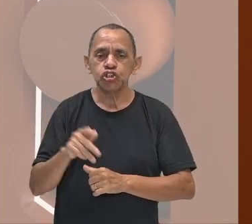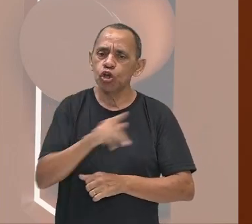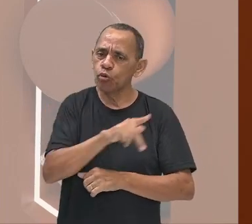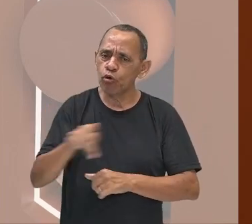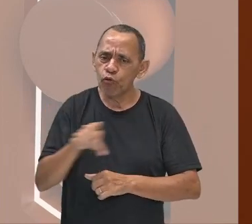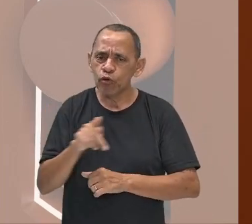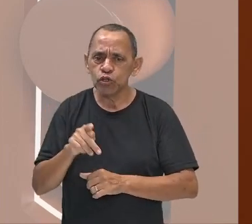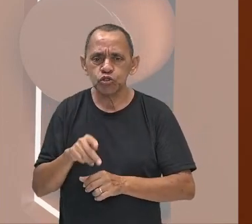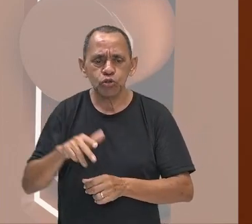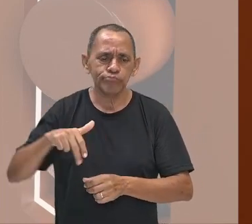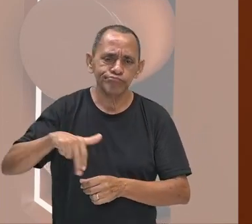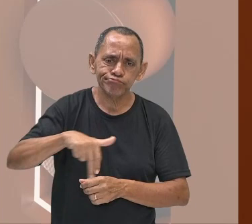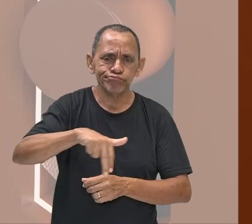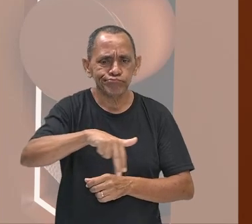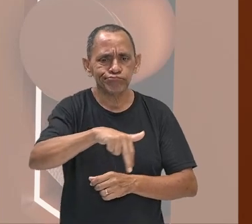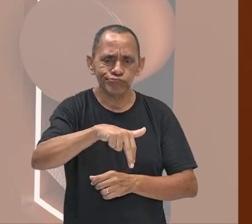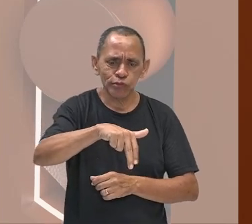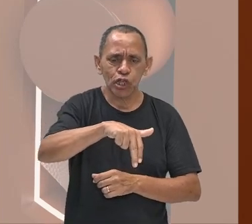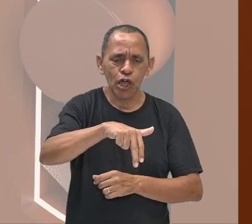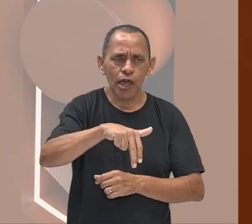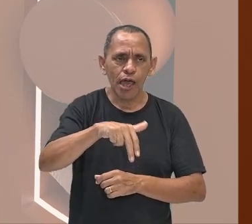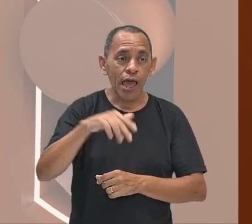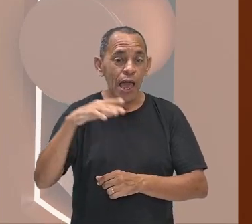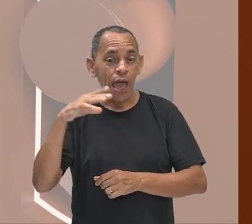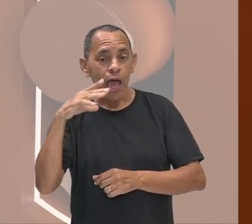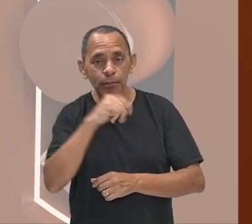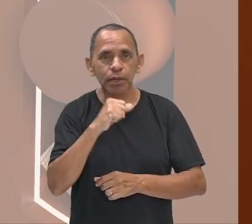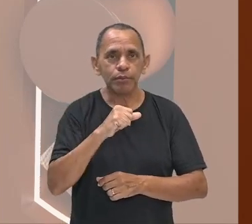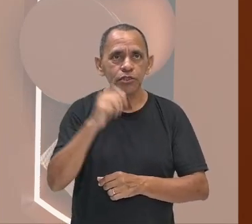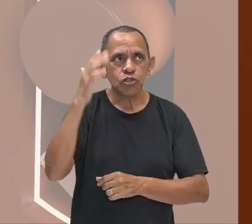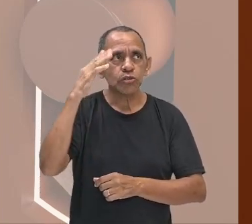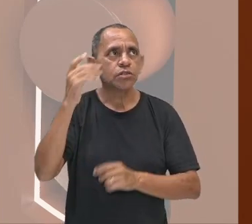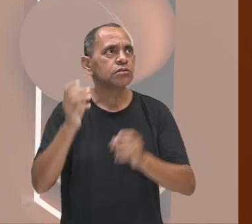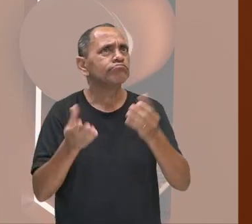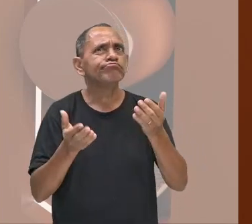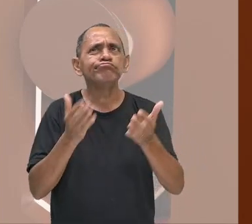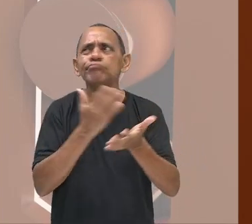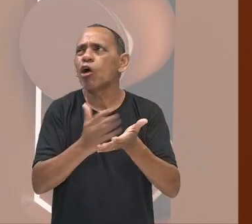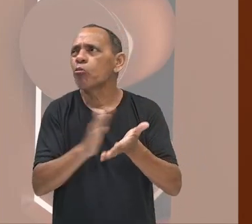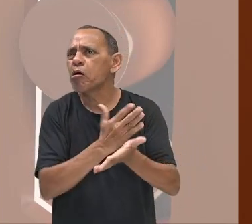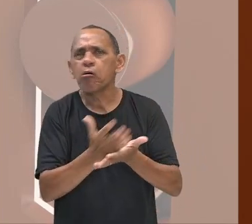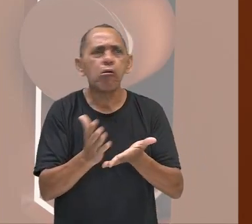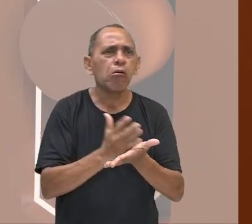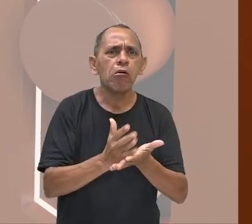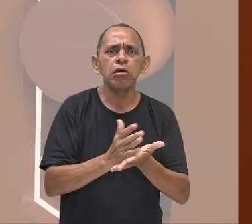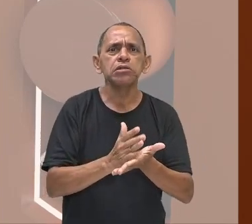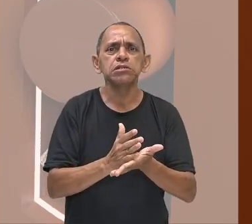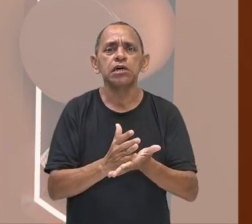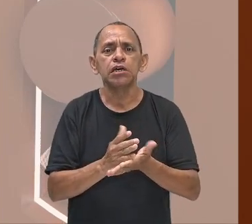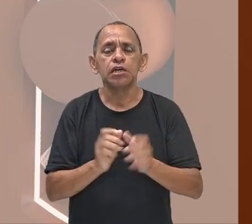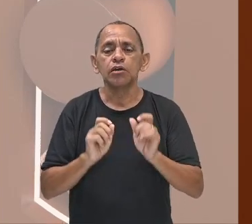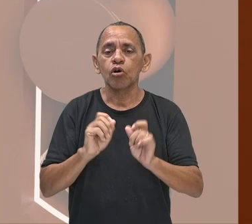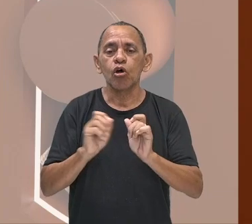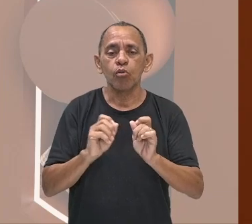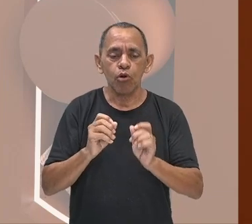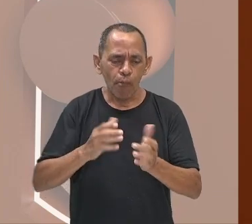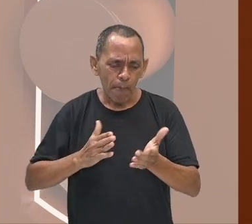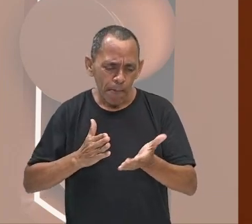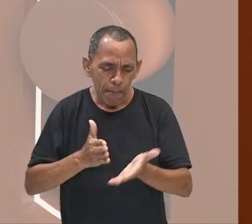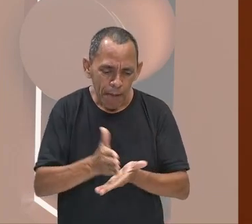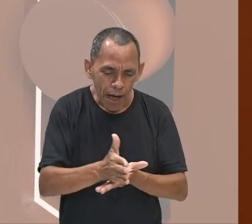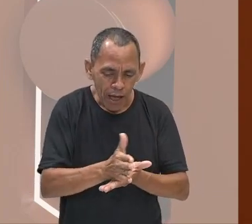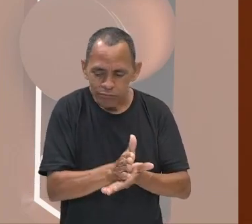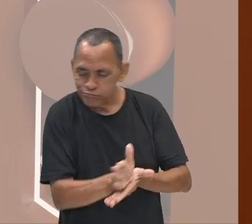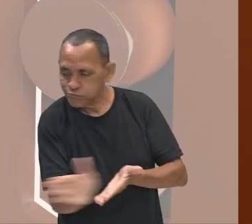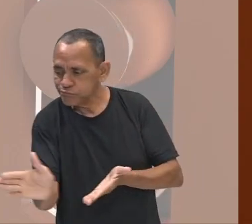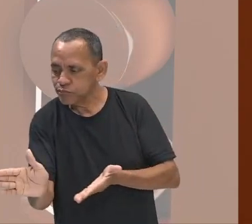uma direção, de repente acontece algo que faz com que a gente mude completamente de direção, mude de patamar.